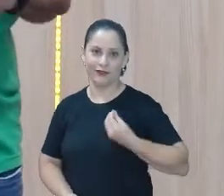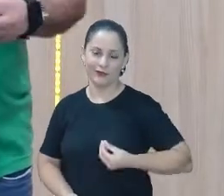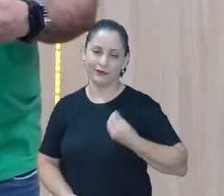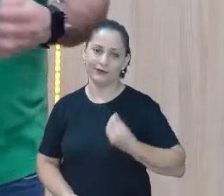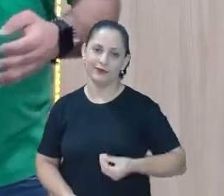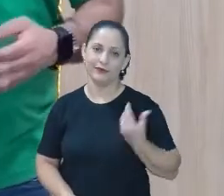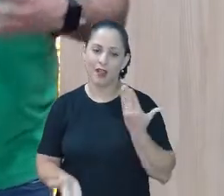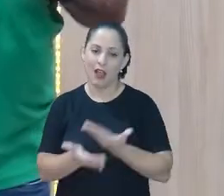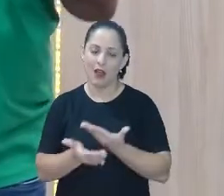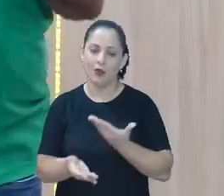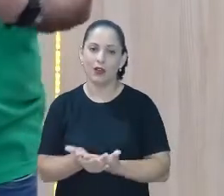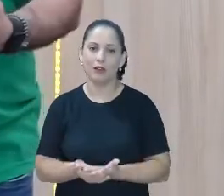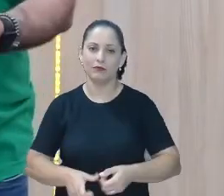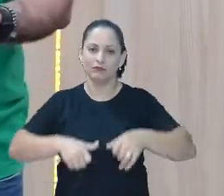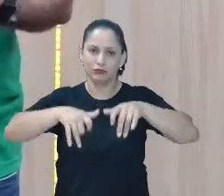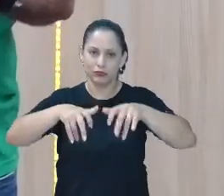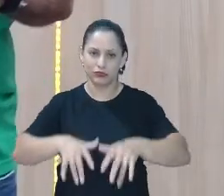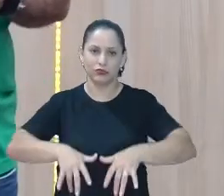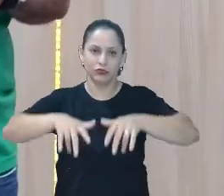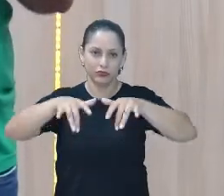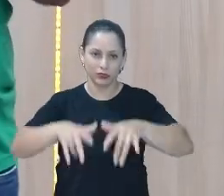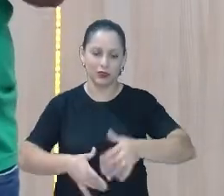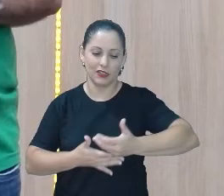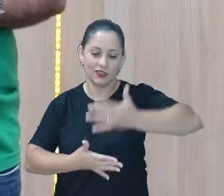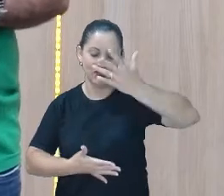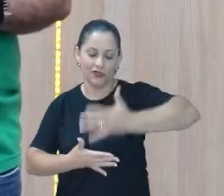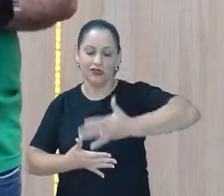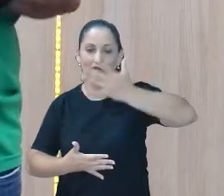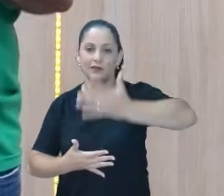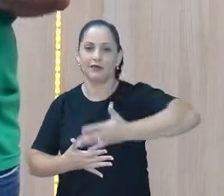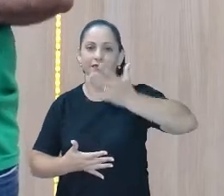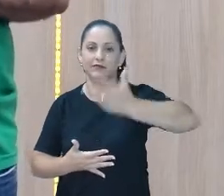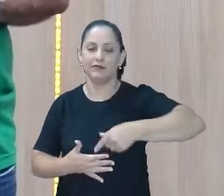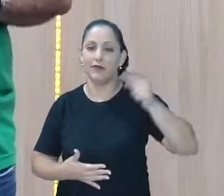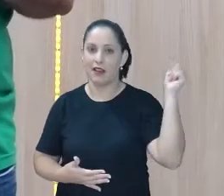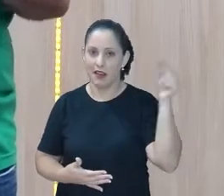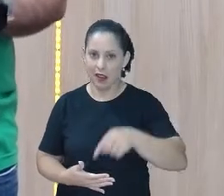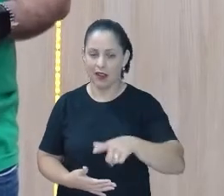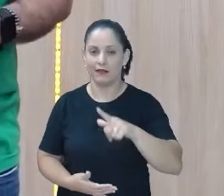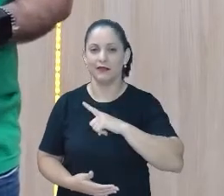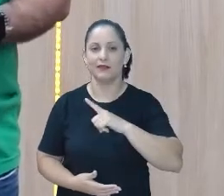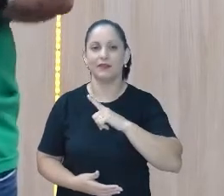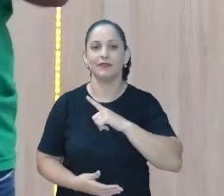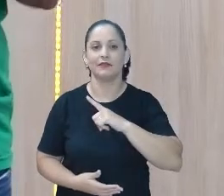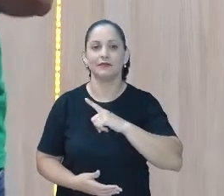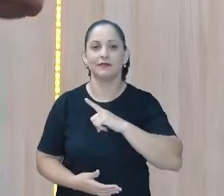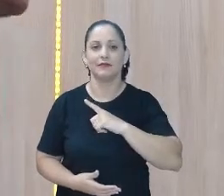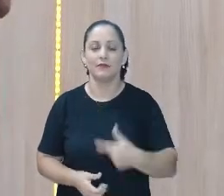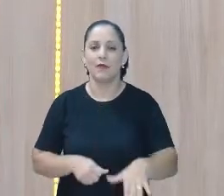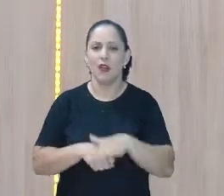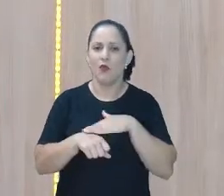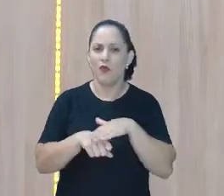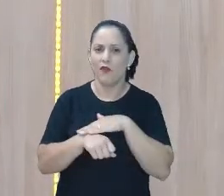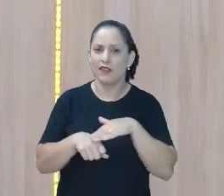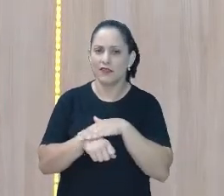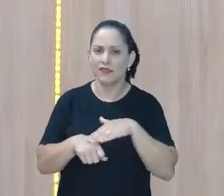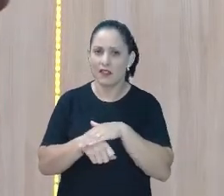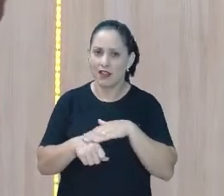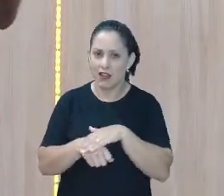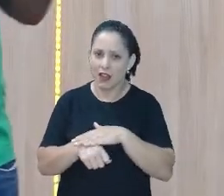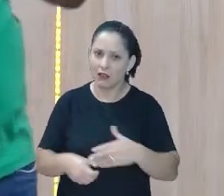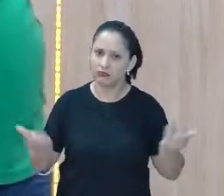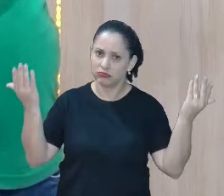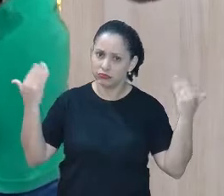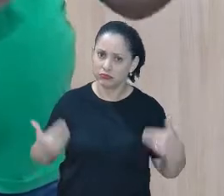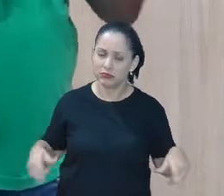ó, no momento da aula, pelo chat. No aplicativo vocês têm acesso a um chat, né, para conversar comigo e